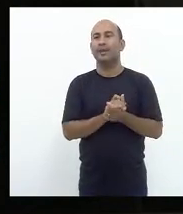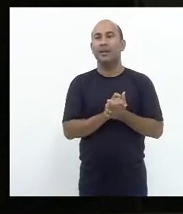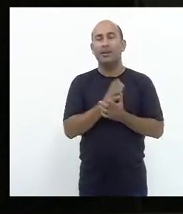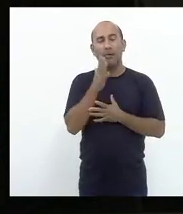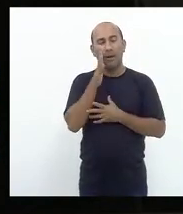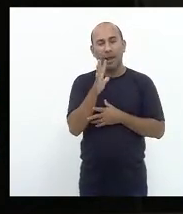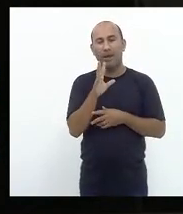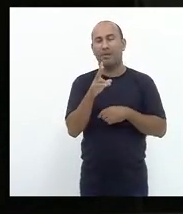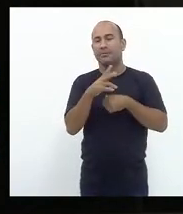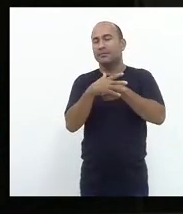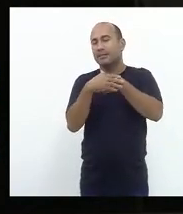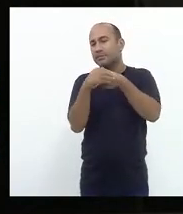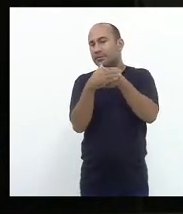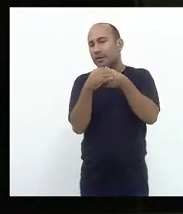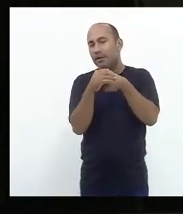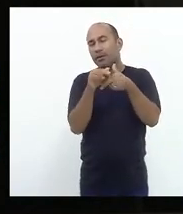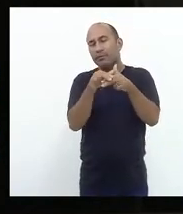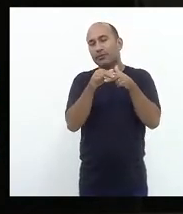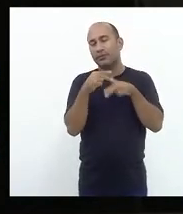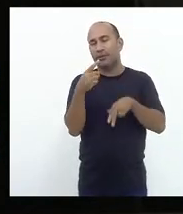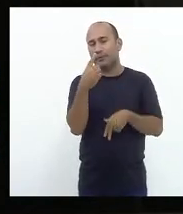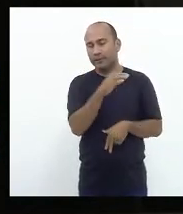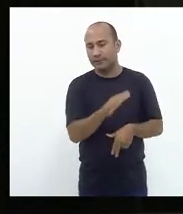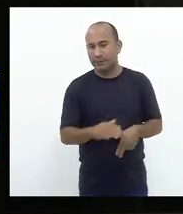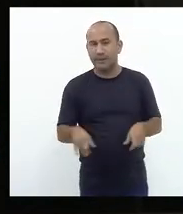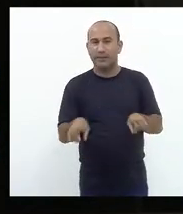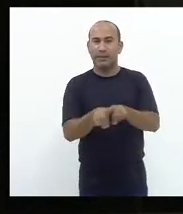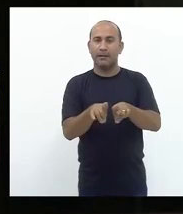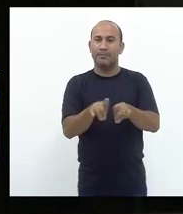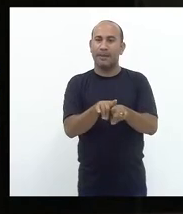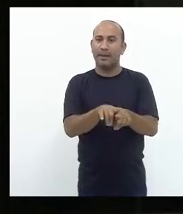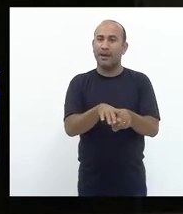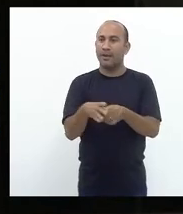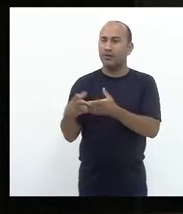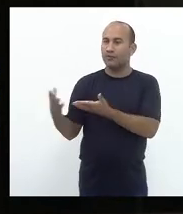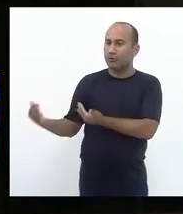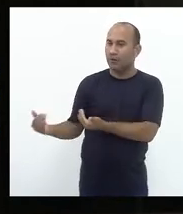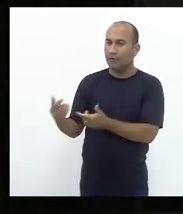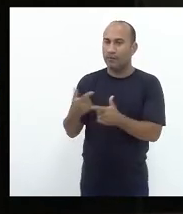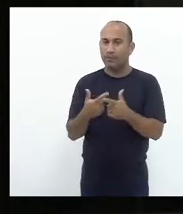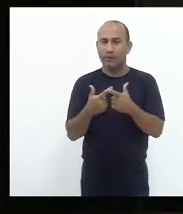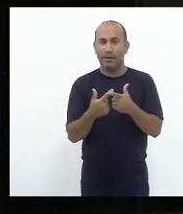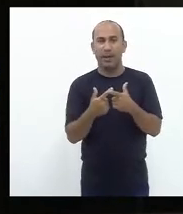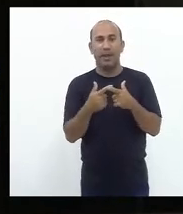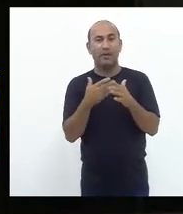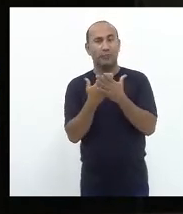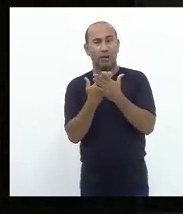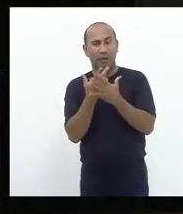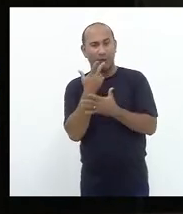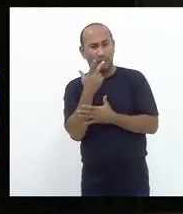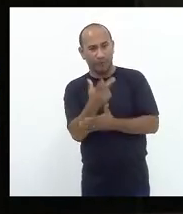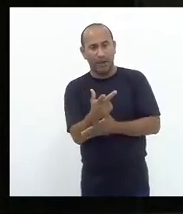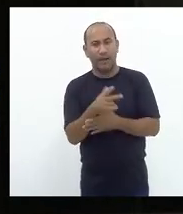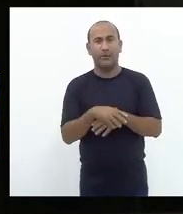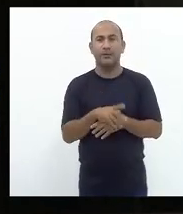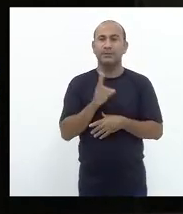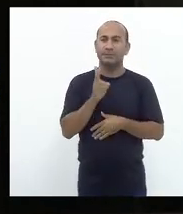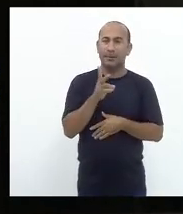olhar sensível também para as nossas crianças e para os nossos jovens, porque essa escola cívico-militar que eu tanto falo, deputada Tia